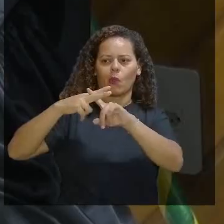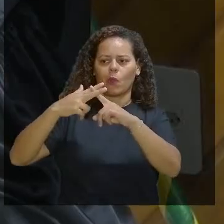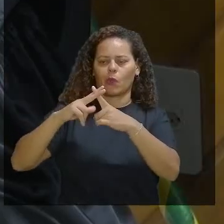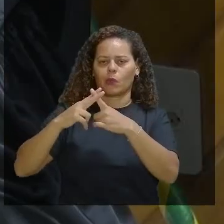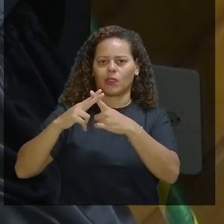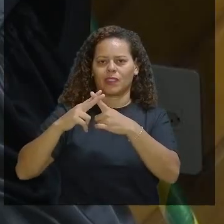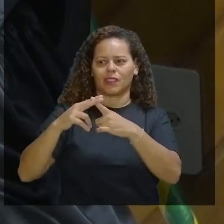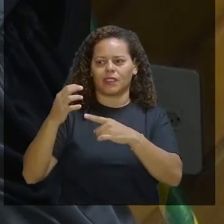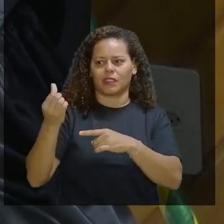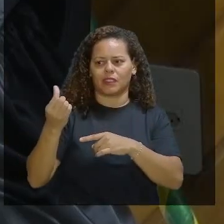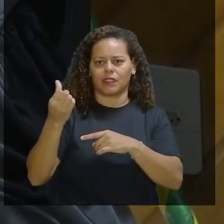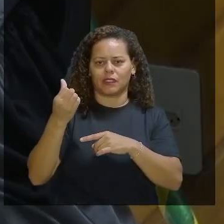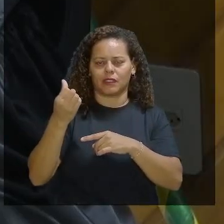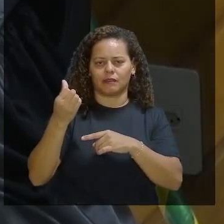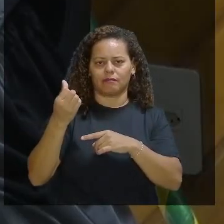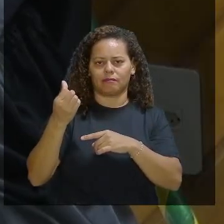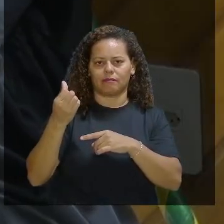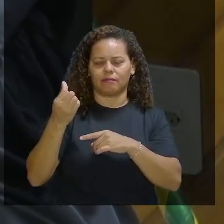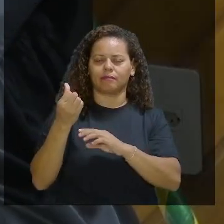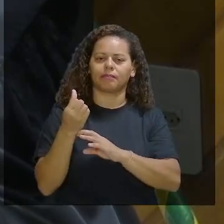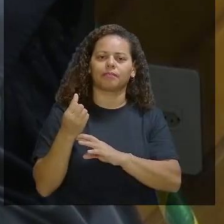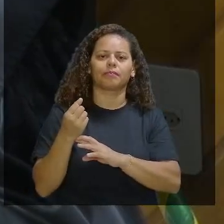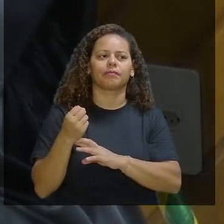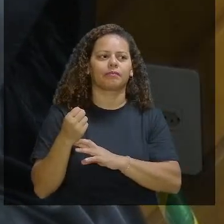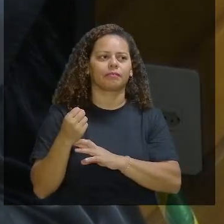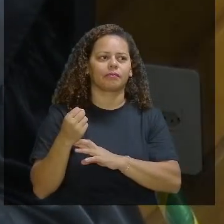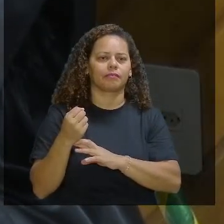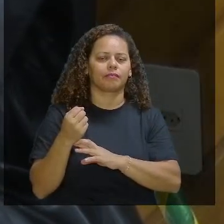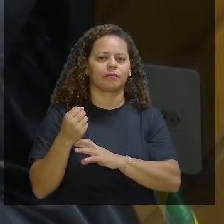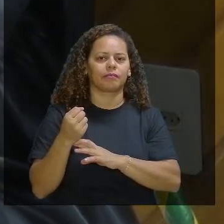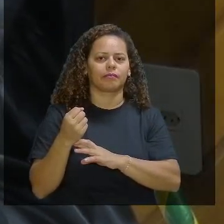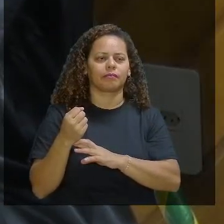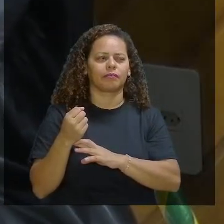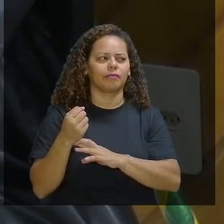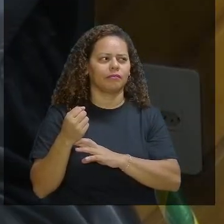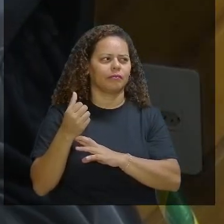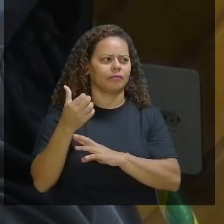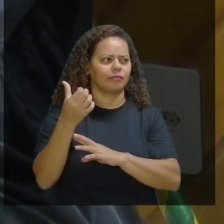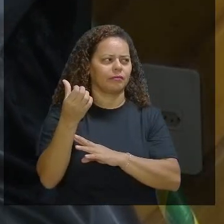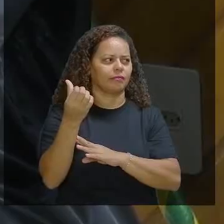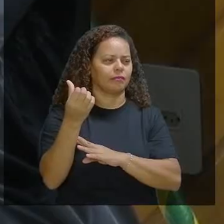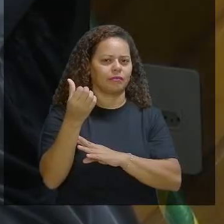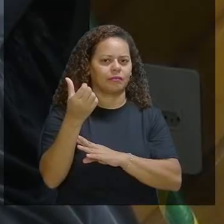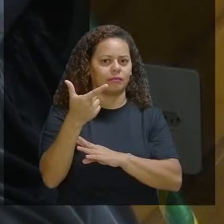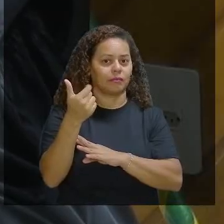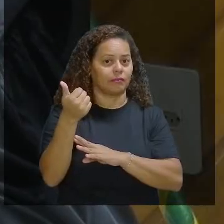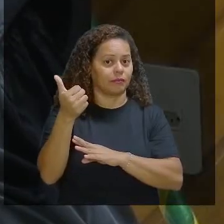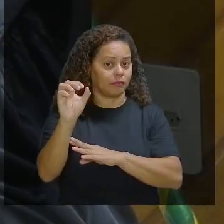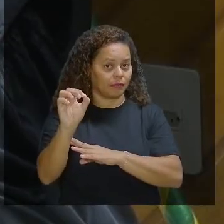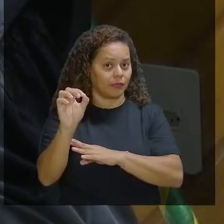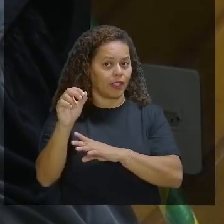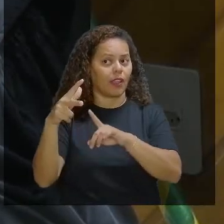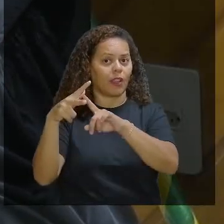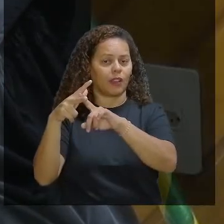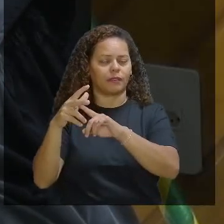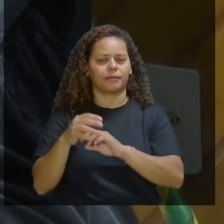a de número 600... 210.